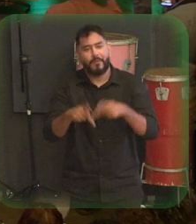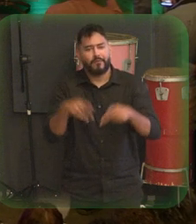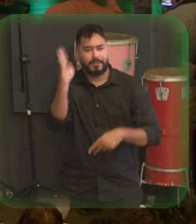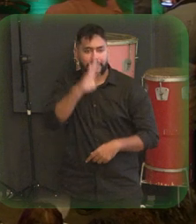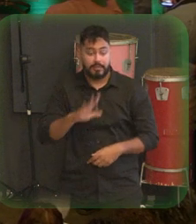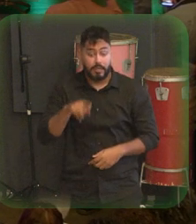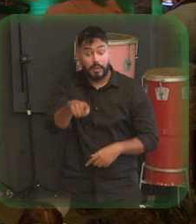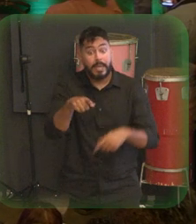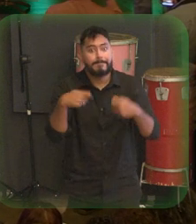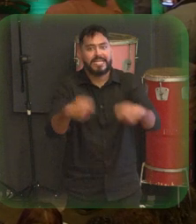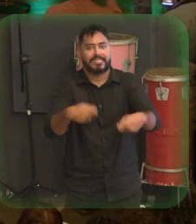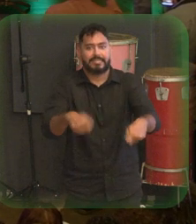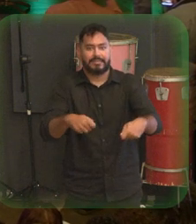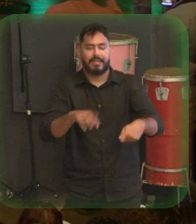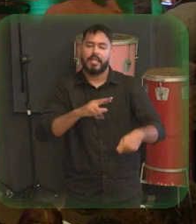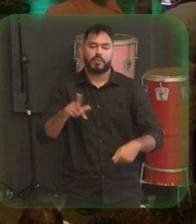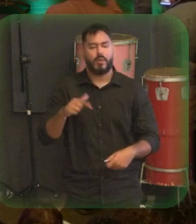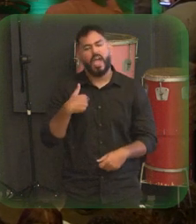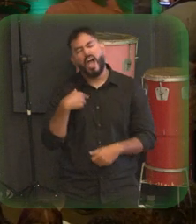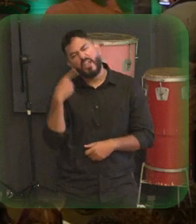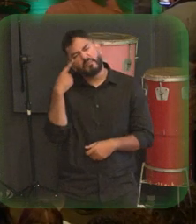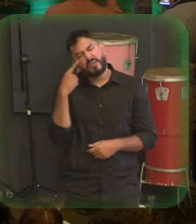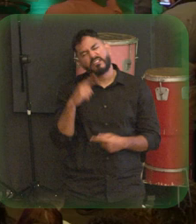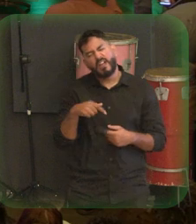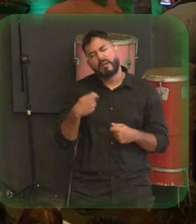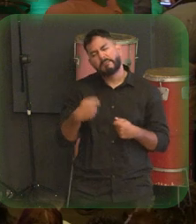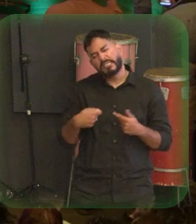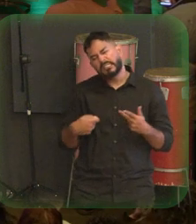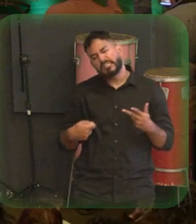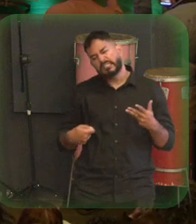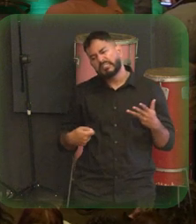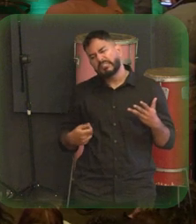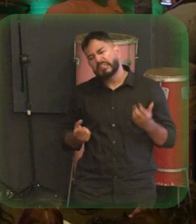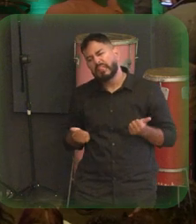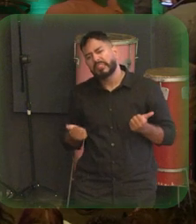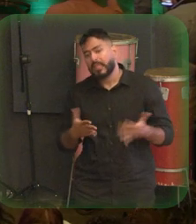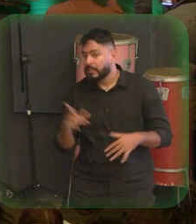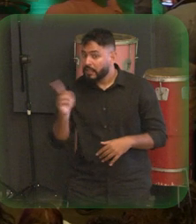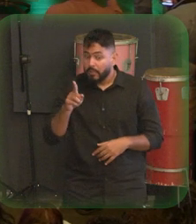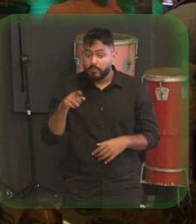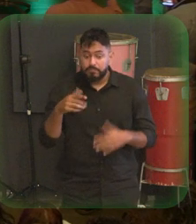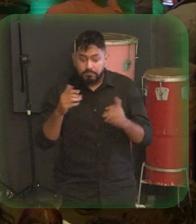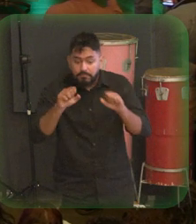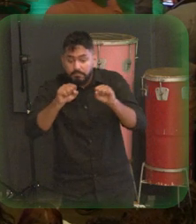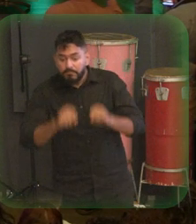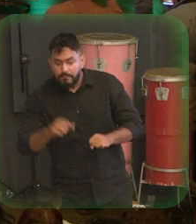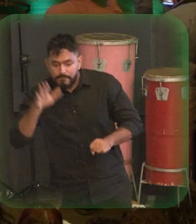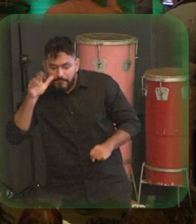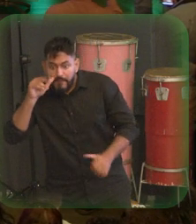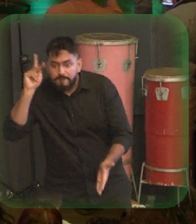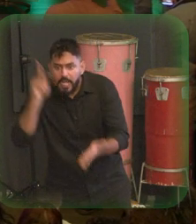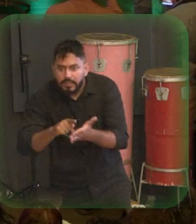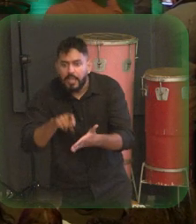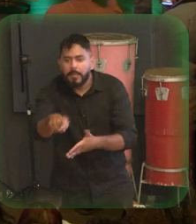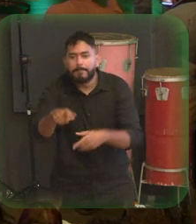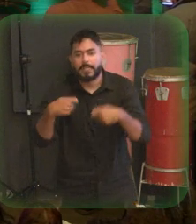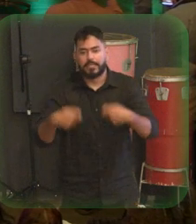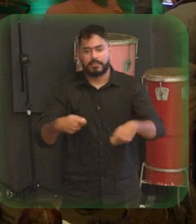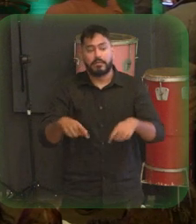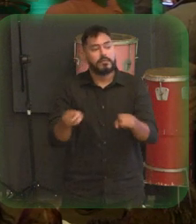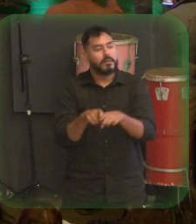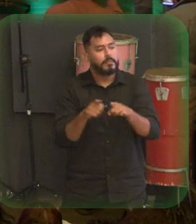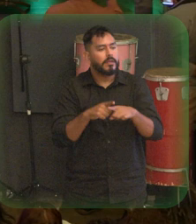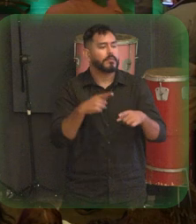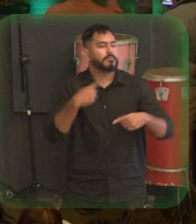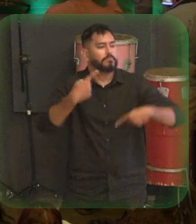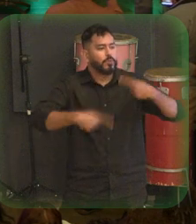que nós achamos que o povo precisa, falo nós políticos, né? Uma política de direitos humanos que dialogue